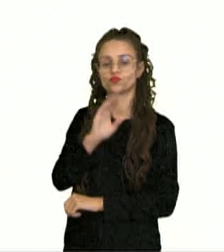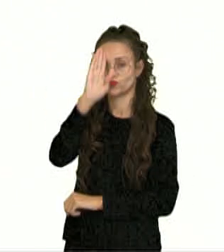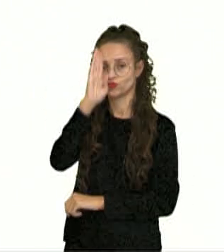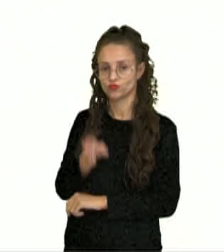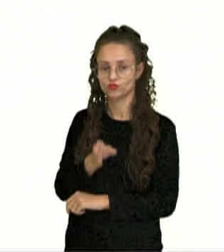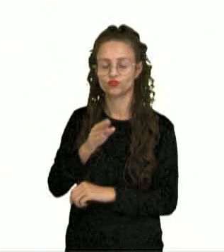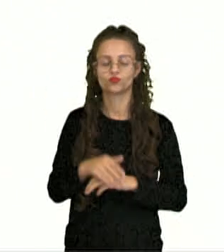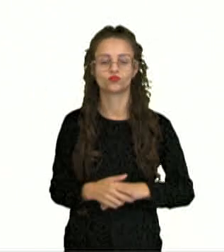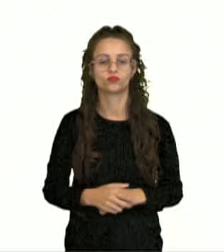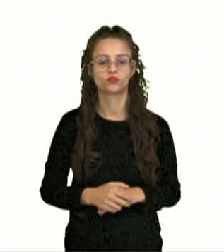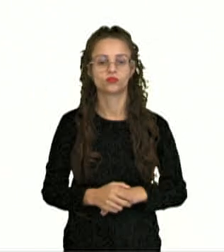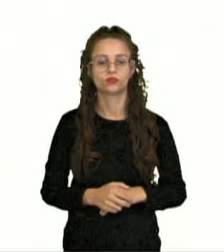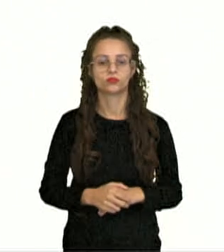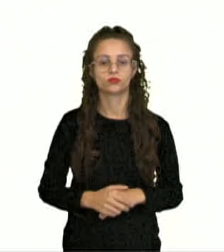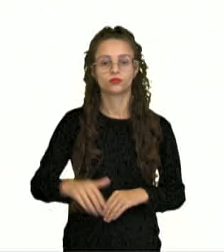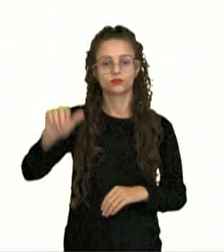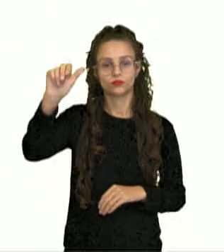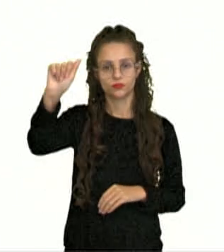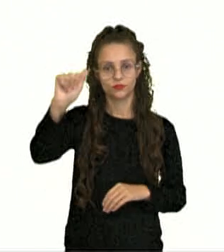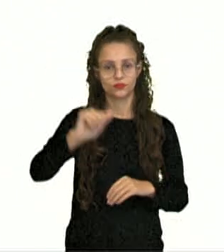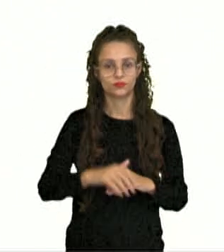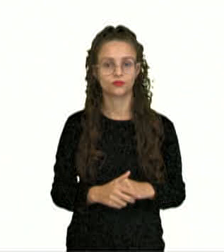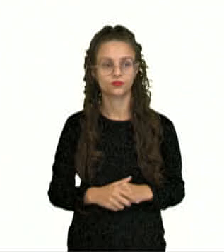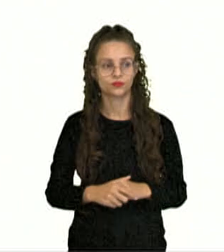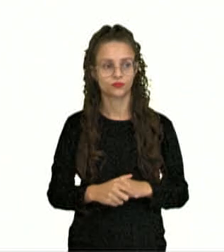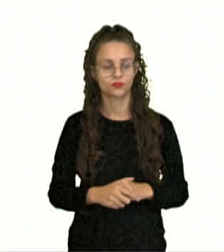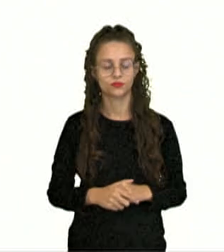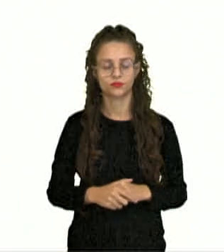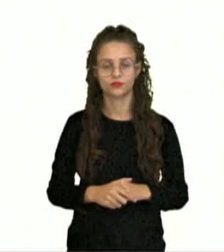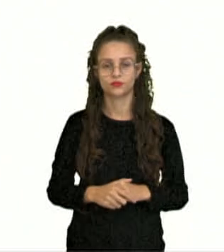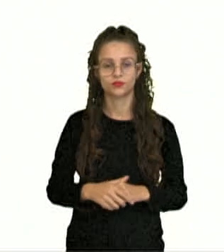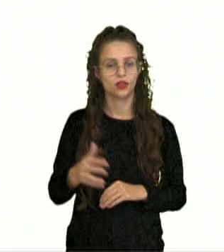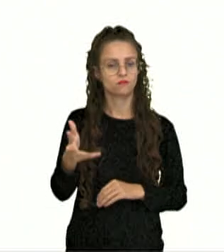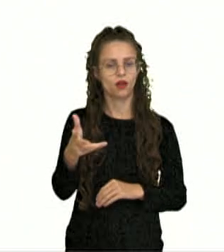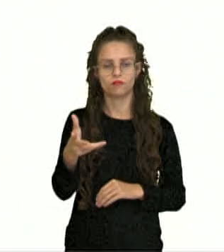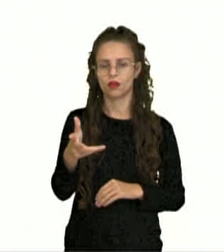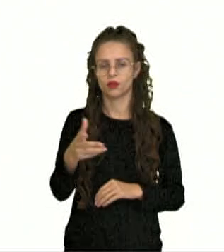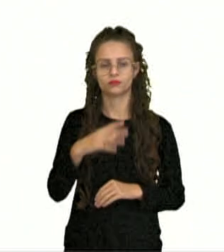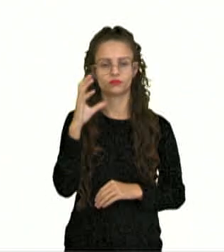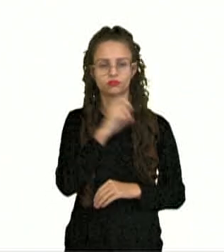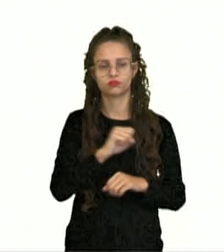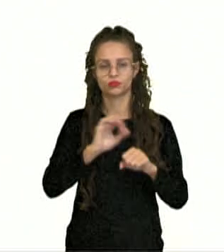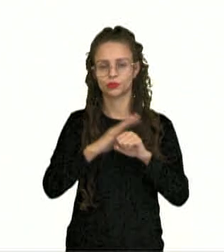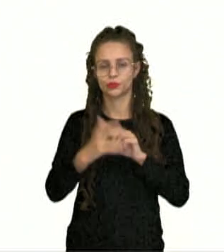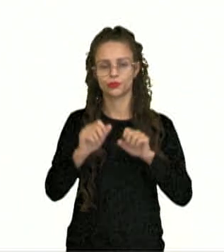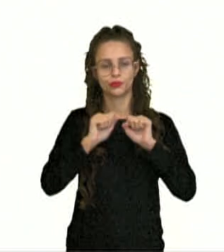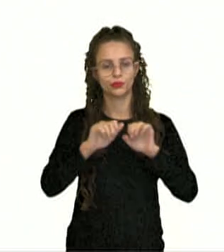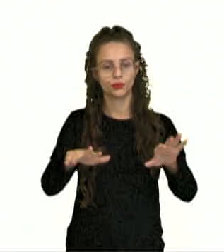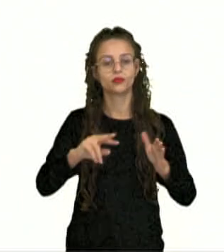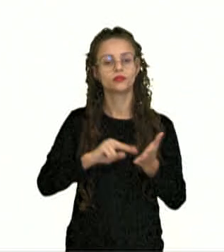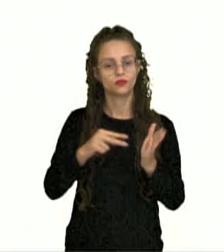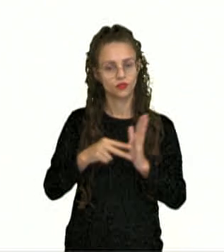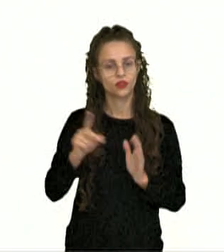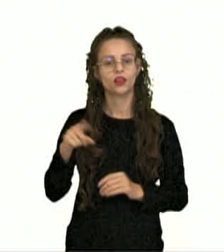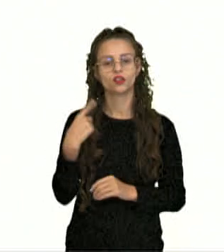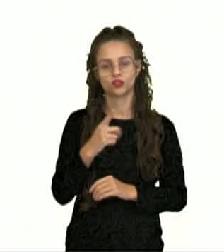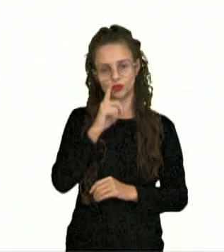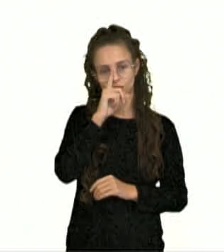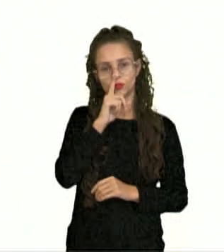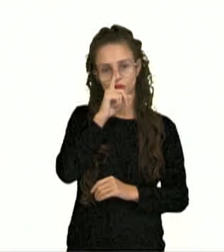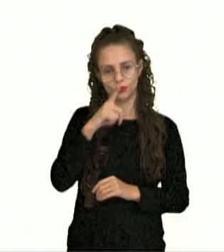indiretas. Então, na letra A velocidade de transmissão do vírus representa que corremos sérios